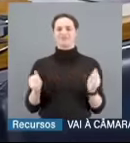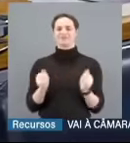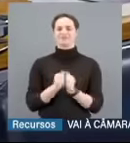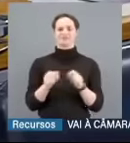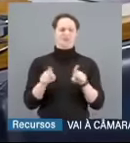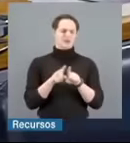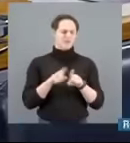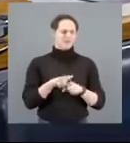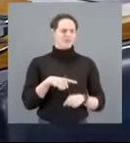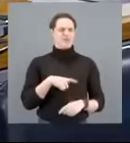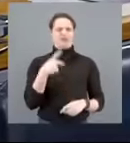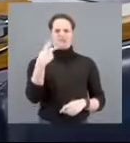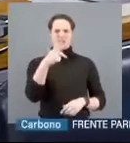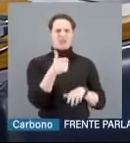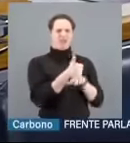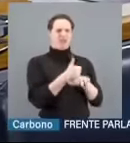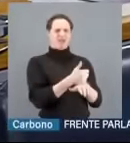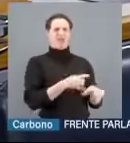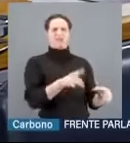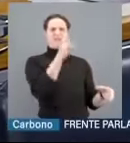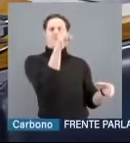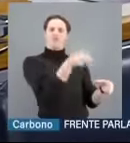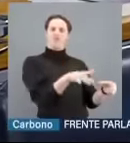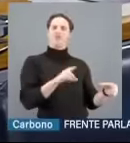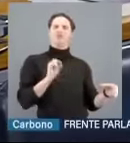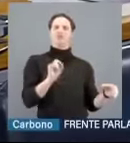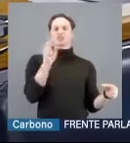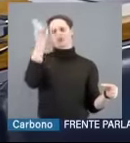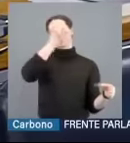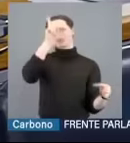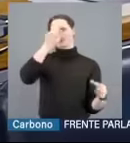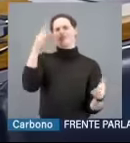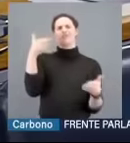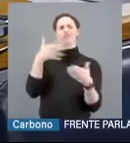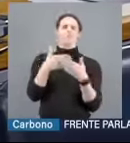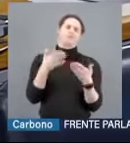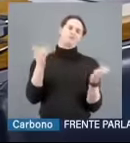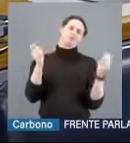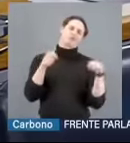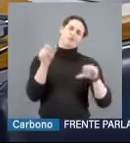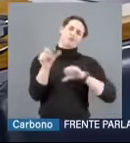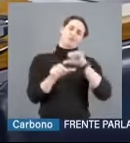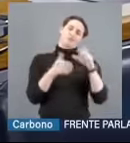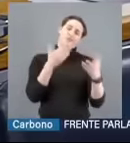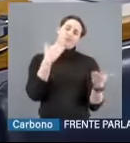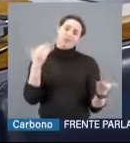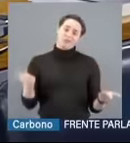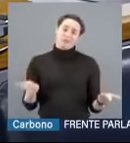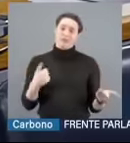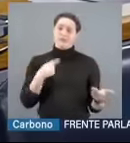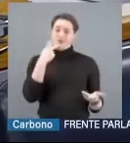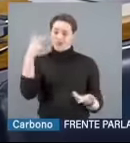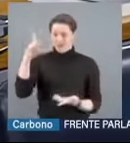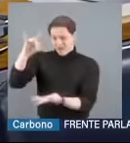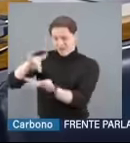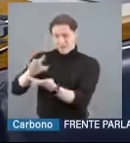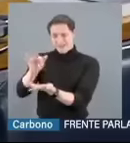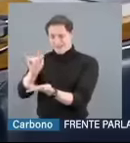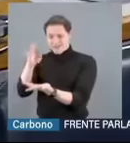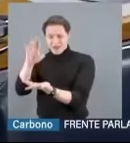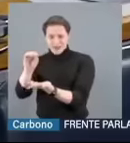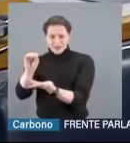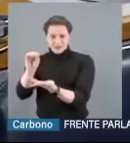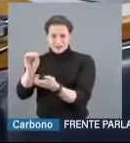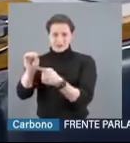a sua carreira, jogou fora uma história que poderia ser uma história melhor. Repito, contra fatos não há negativas,